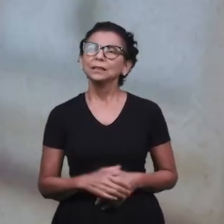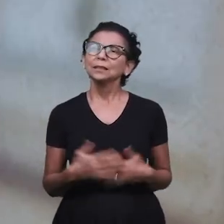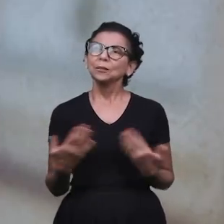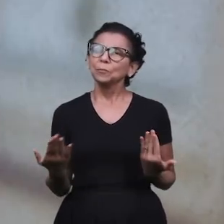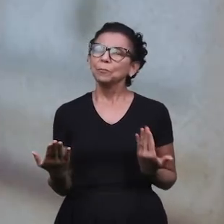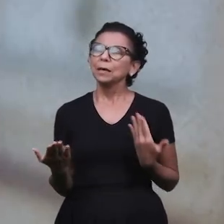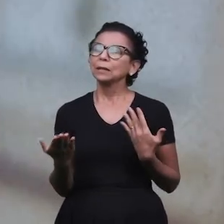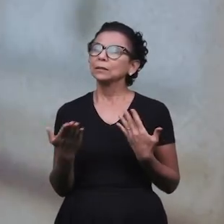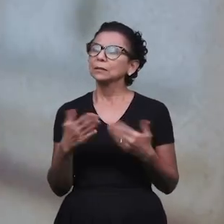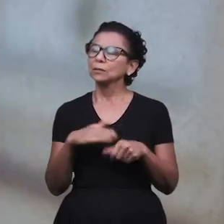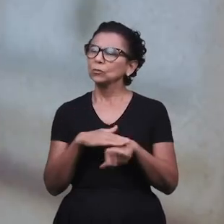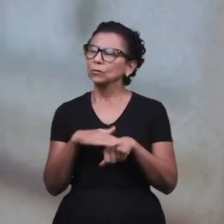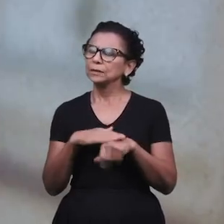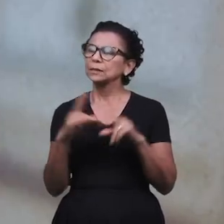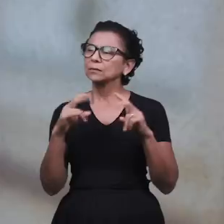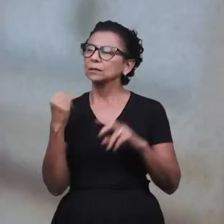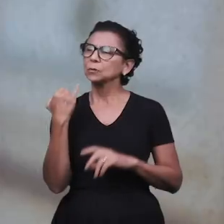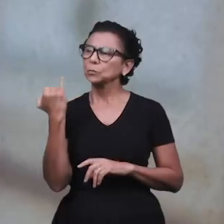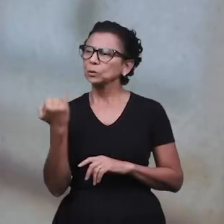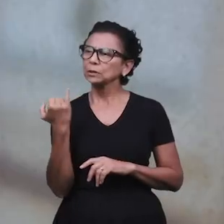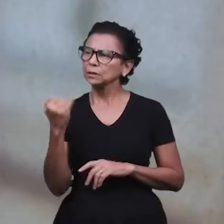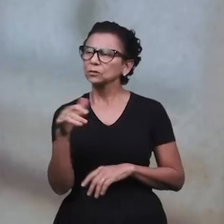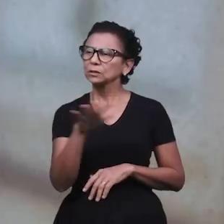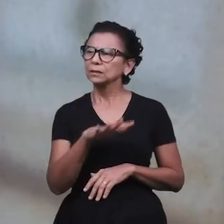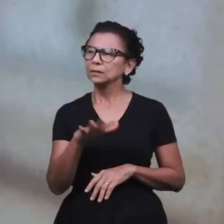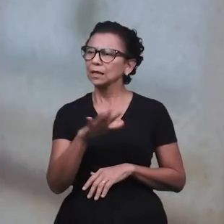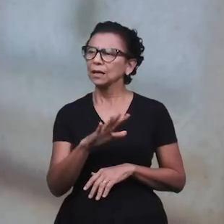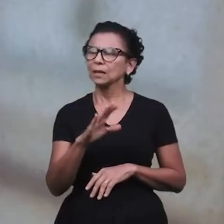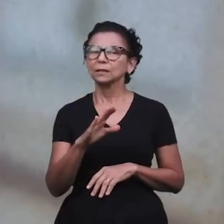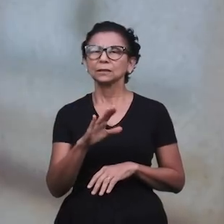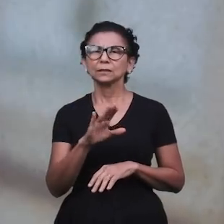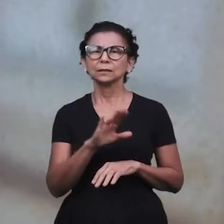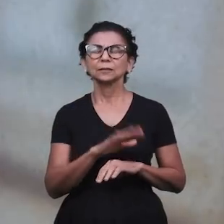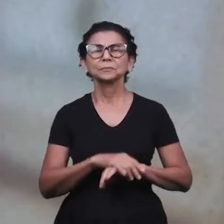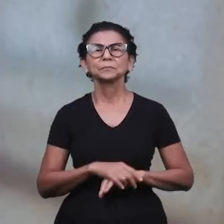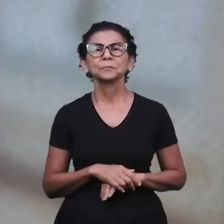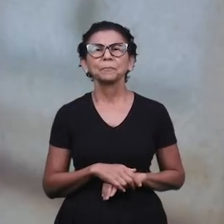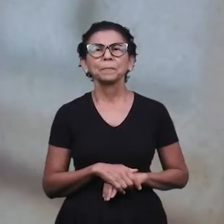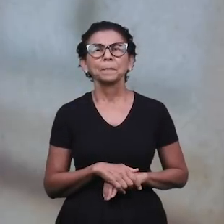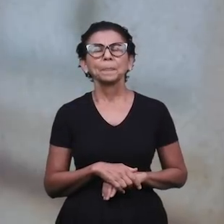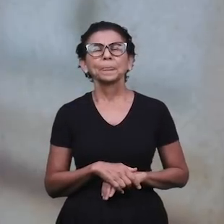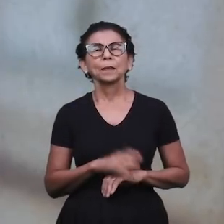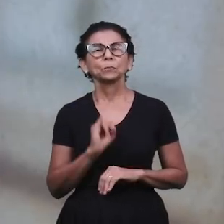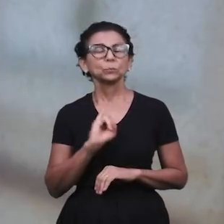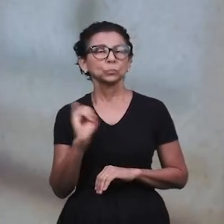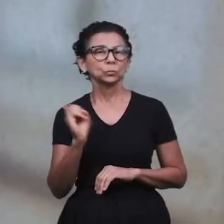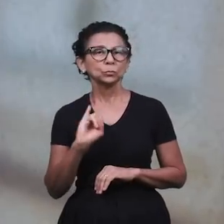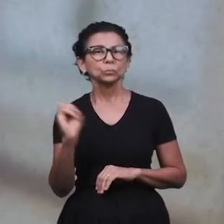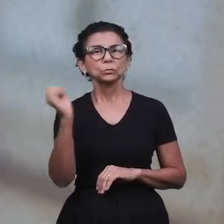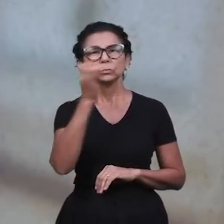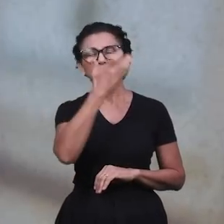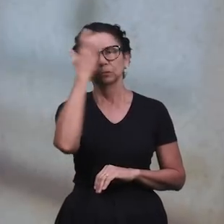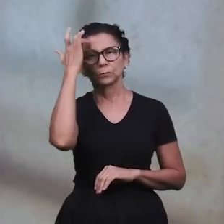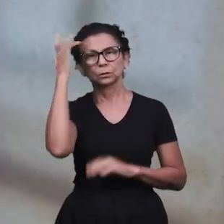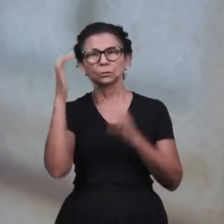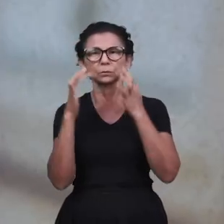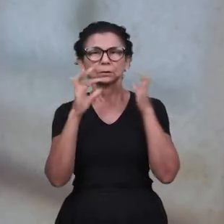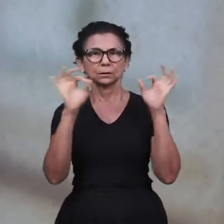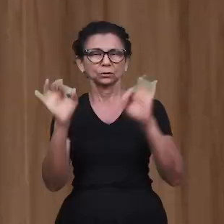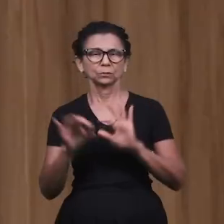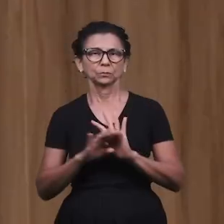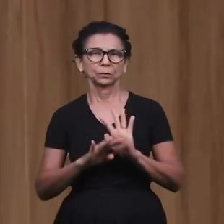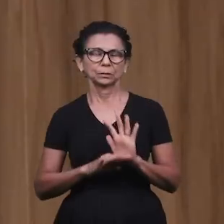importante no nosso dia a dia, do Juizado Especial Cível, e creio que vai ser muito útil para os nossos ouvintes, para aqueles que assistirem esse